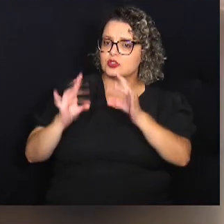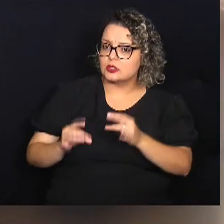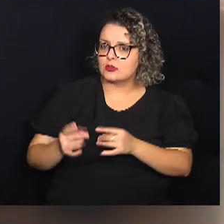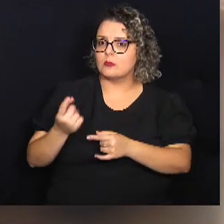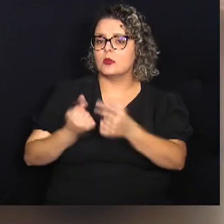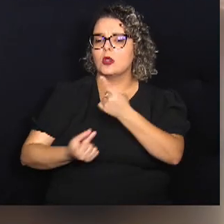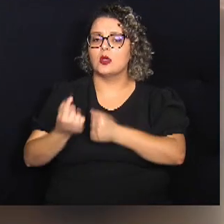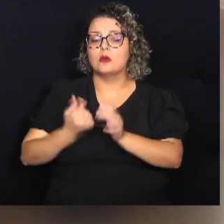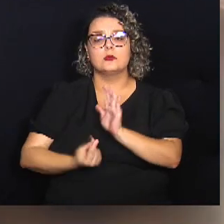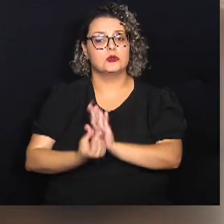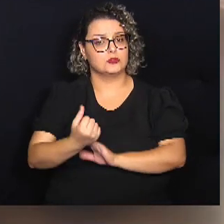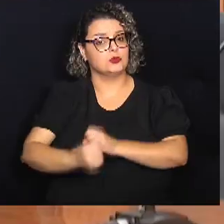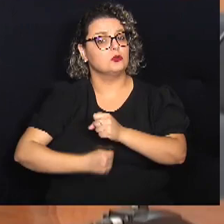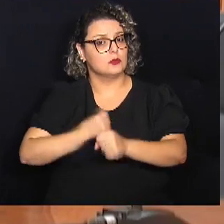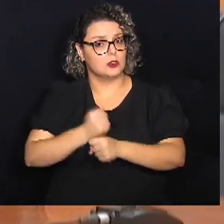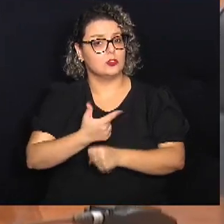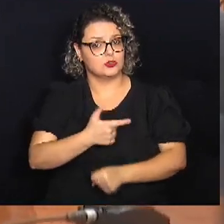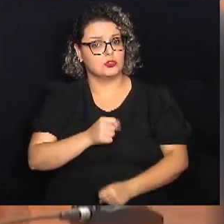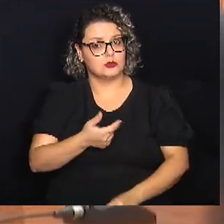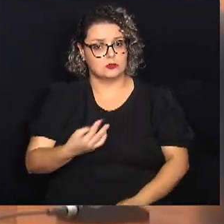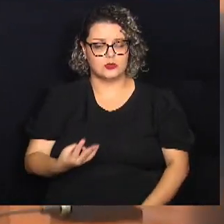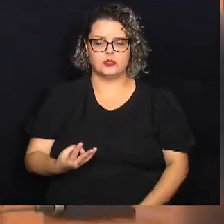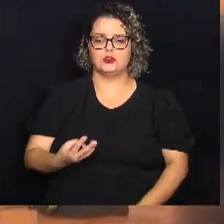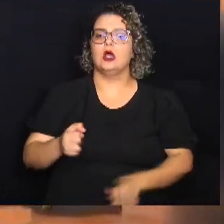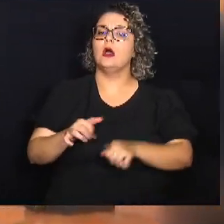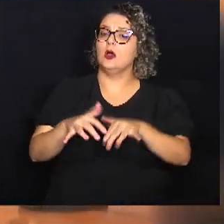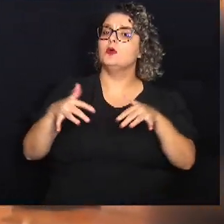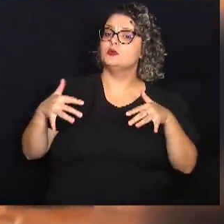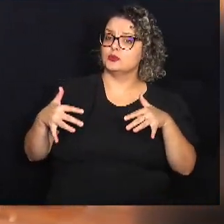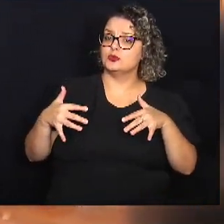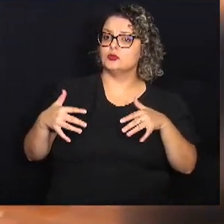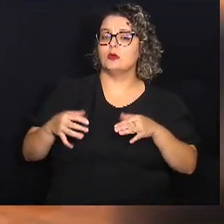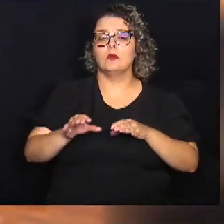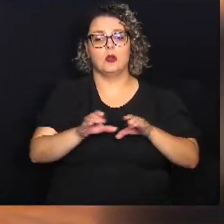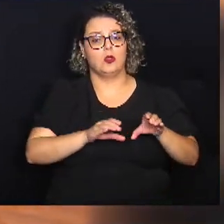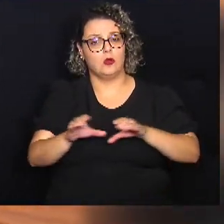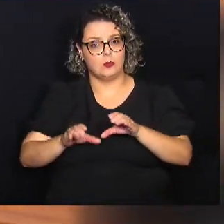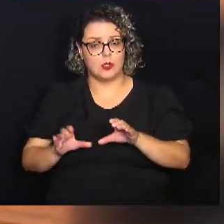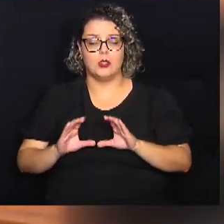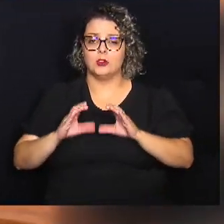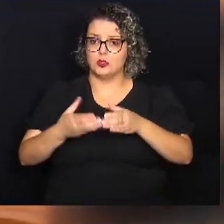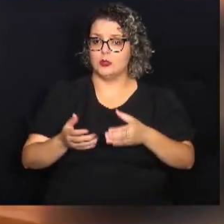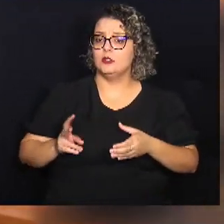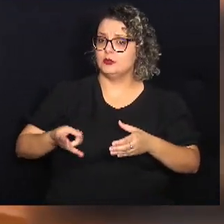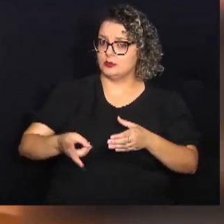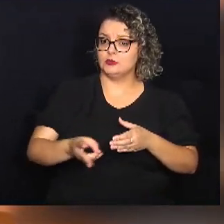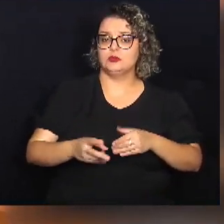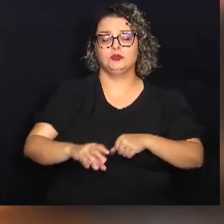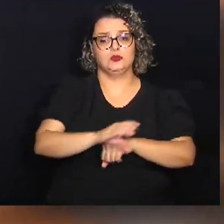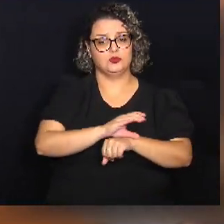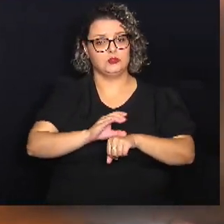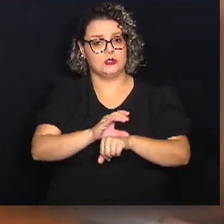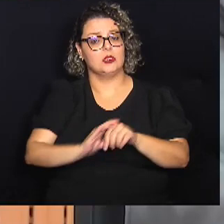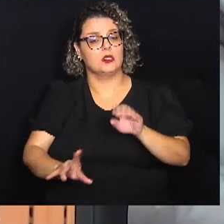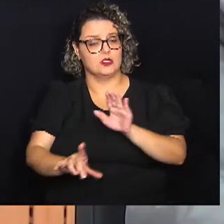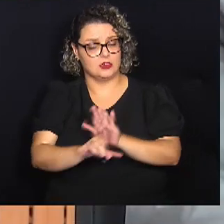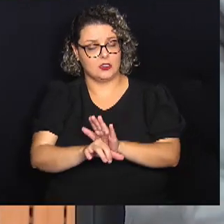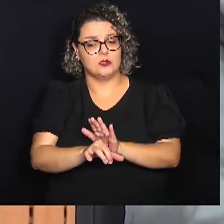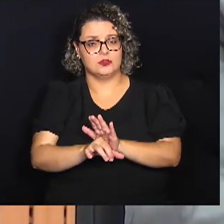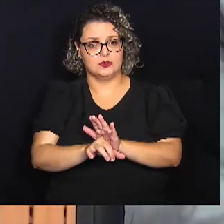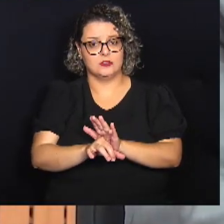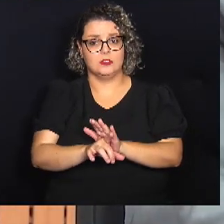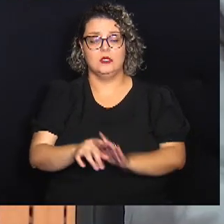para 2023. A audiência foi coordenada pela Comissão Permanente de Constituição e Legalidade,